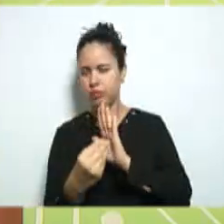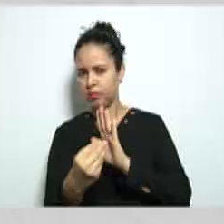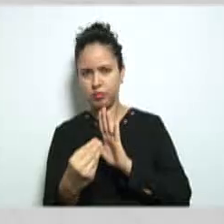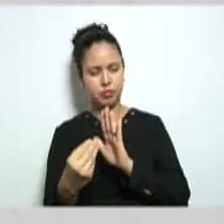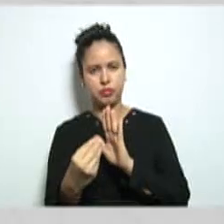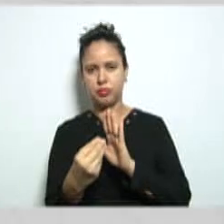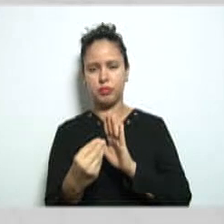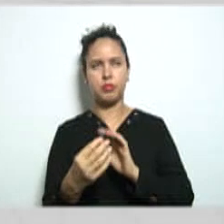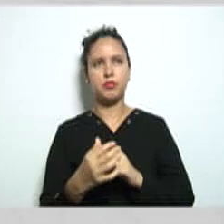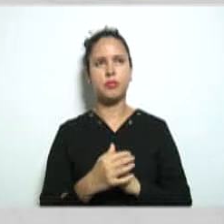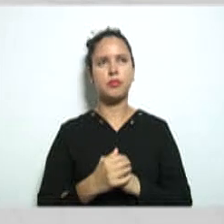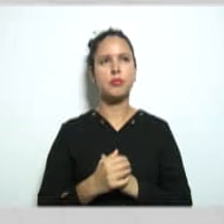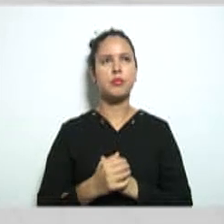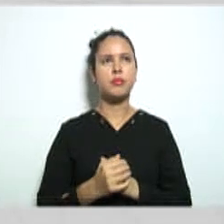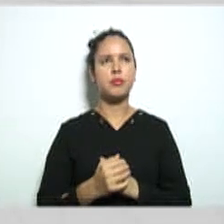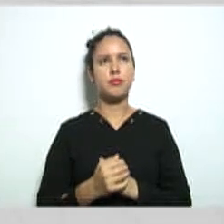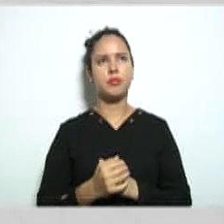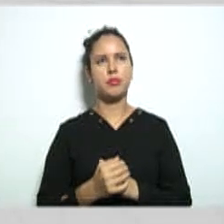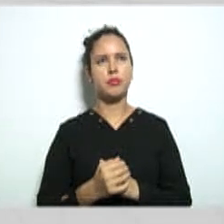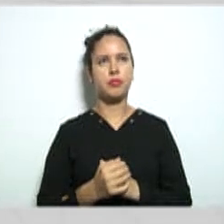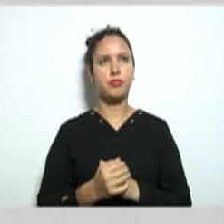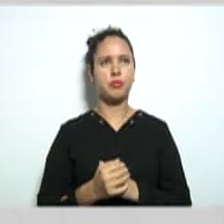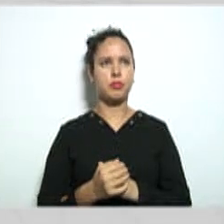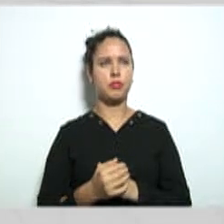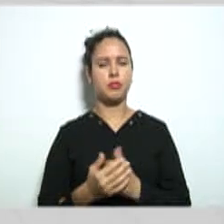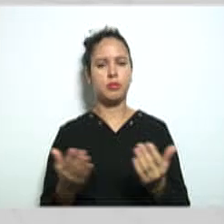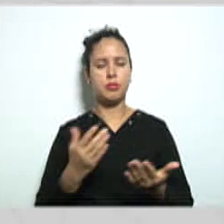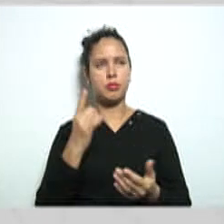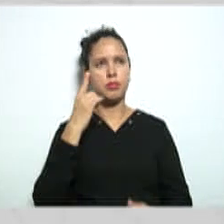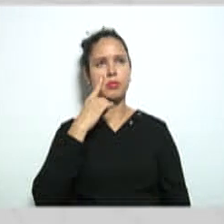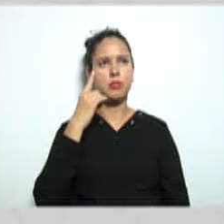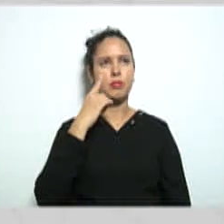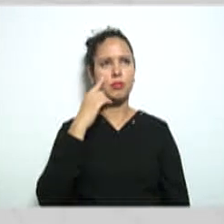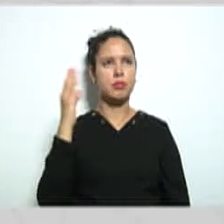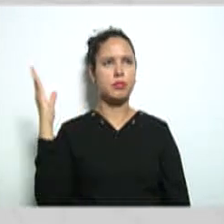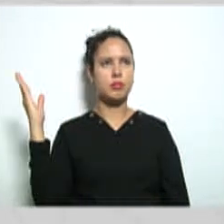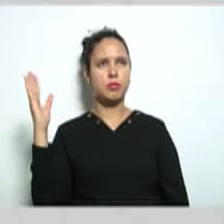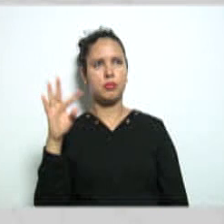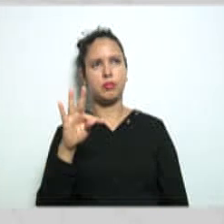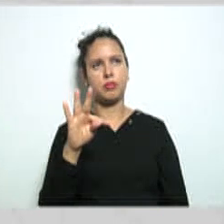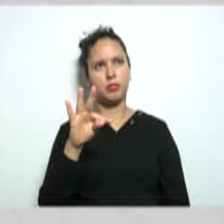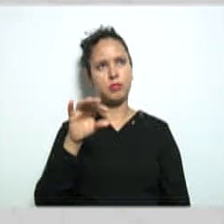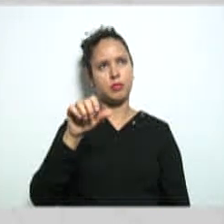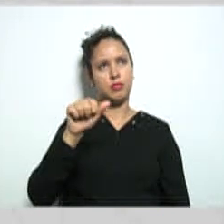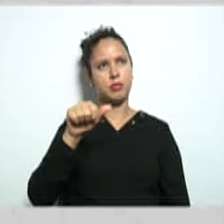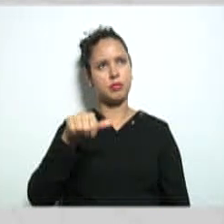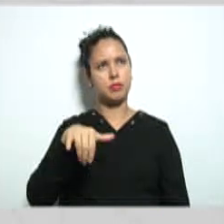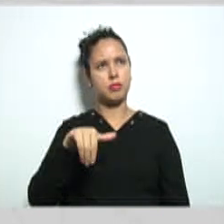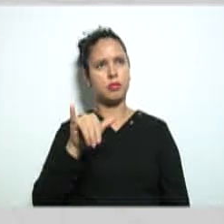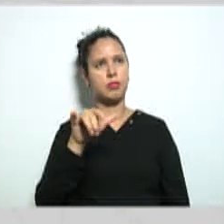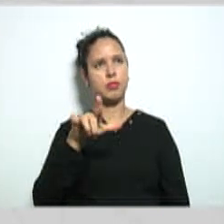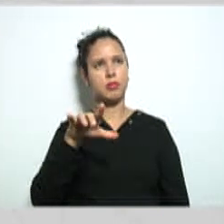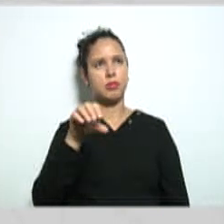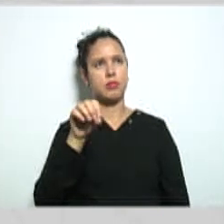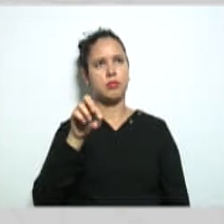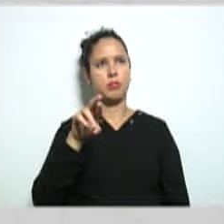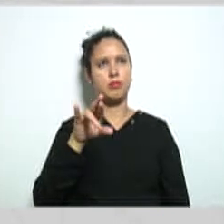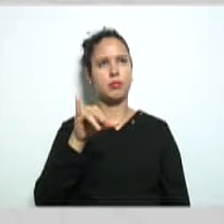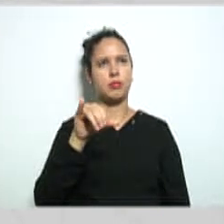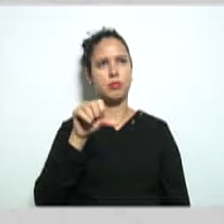Então, vamos aqui para o avanço do modo de produção no capitalismo. Taylorismo e